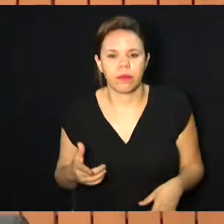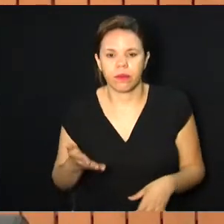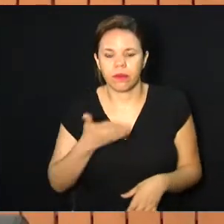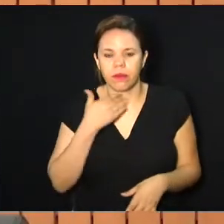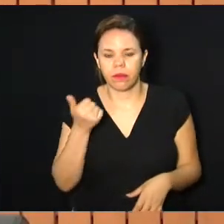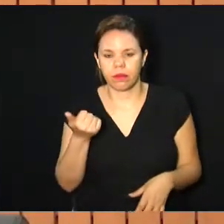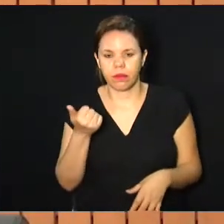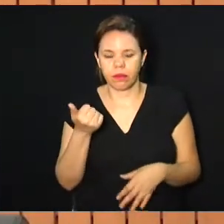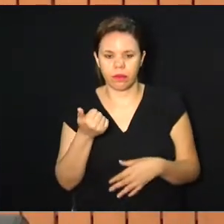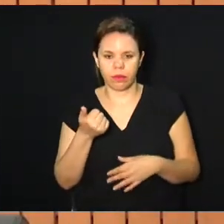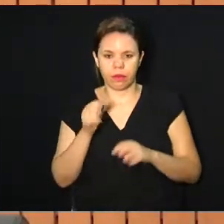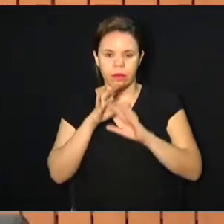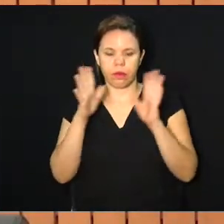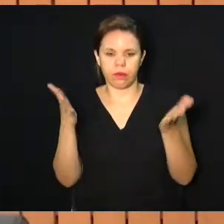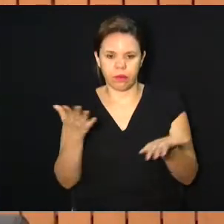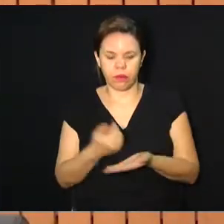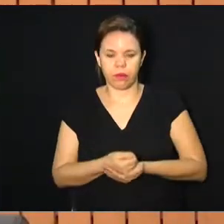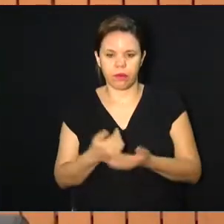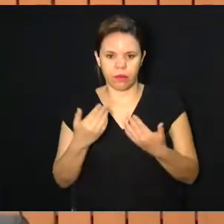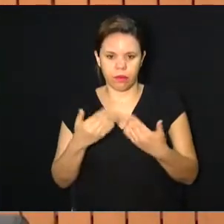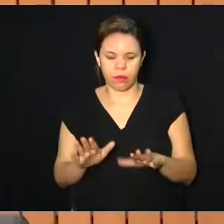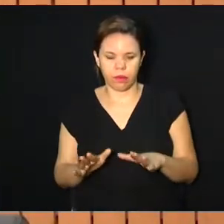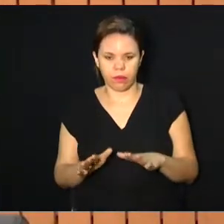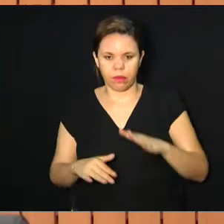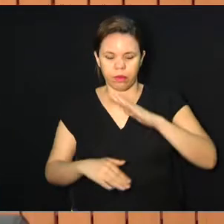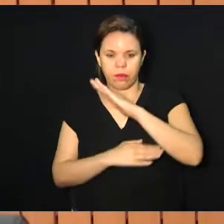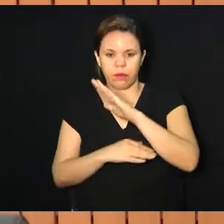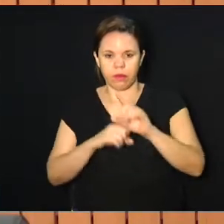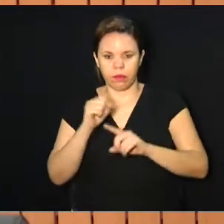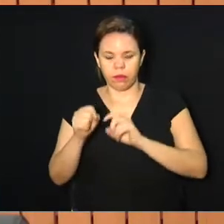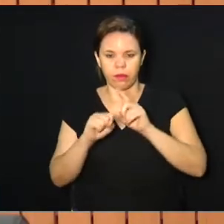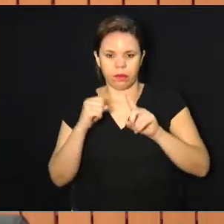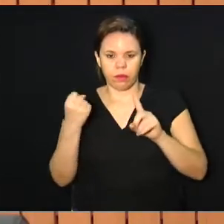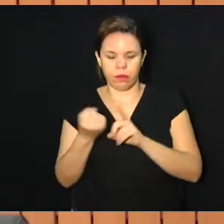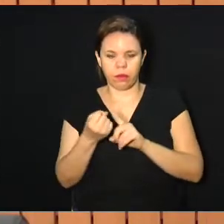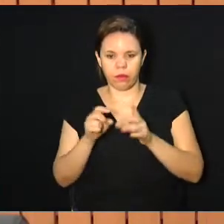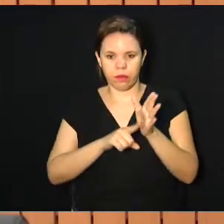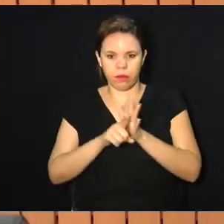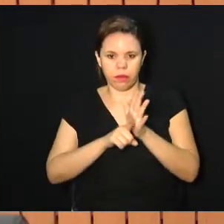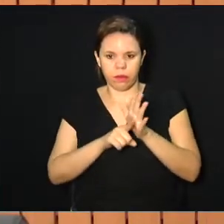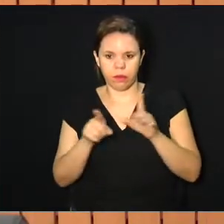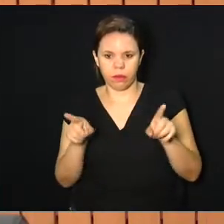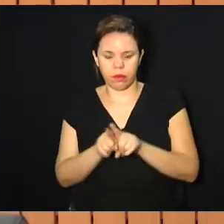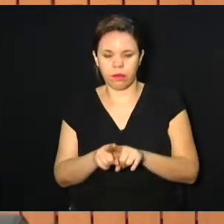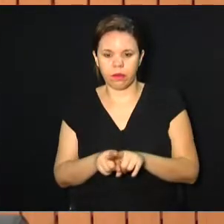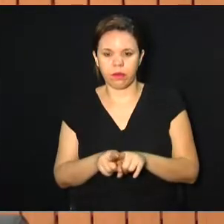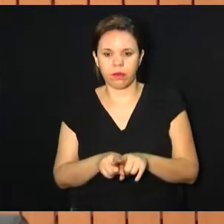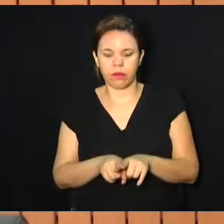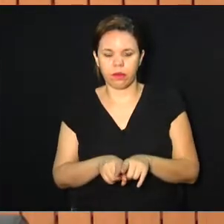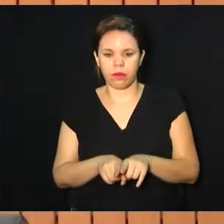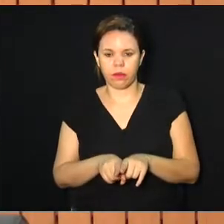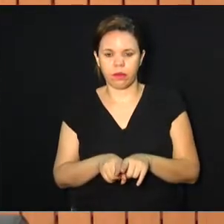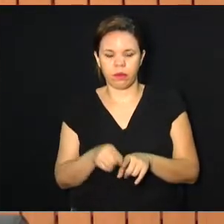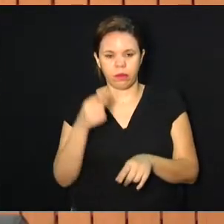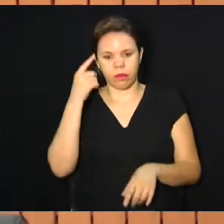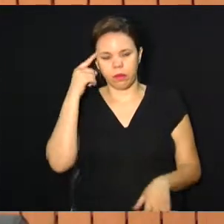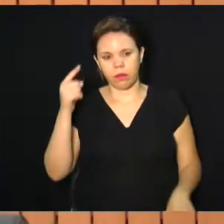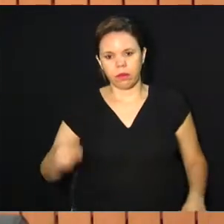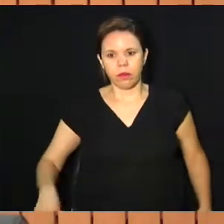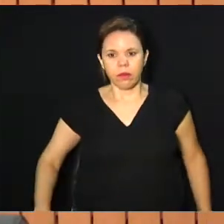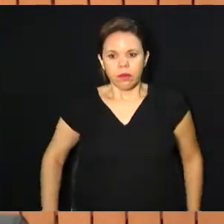melhores de fiscalizar e, claro, se os dados forem abertos, a Câmara e a sociedade podem ajudar a fiscalizar também, né, que seria o ideal.